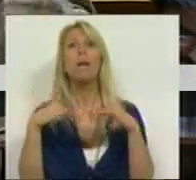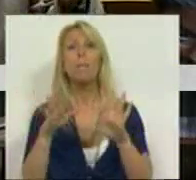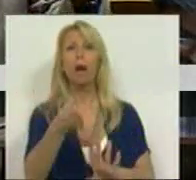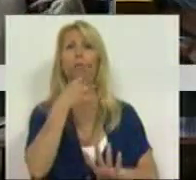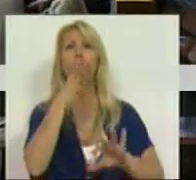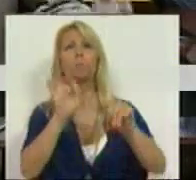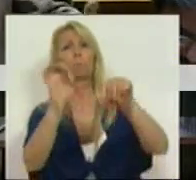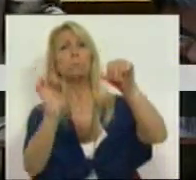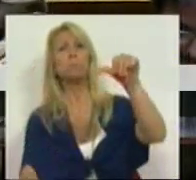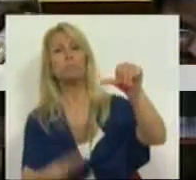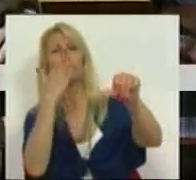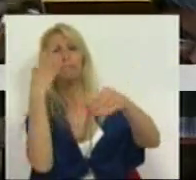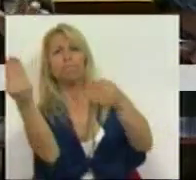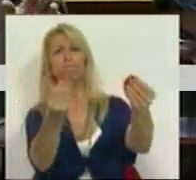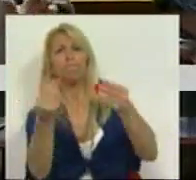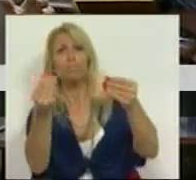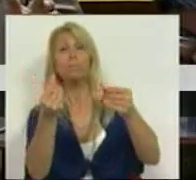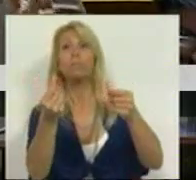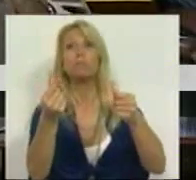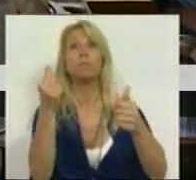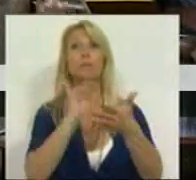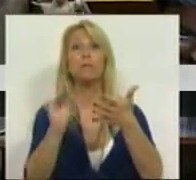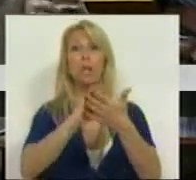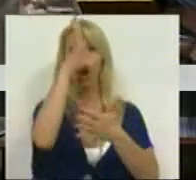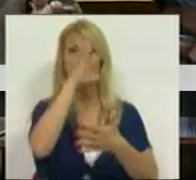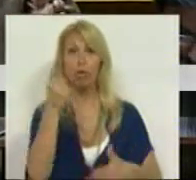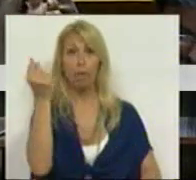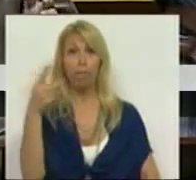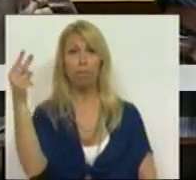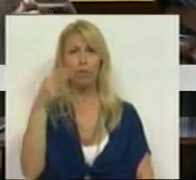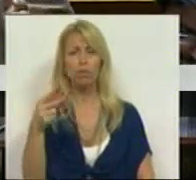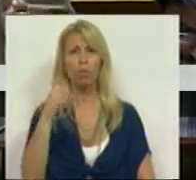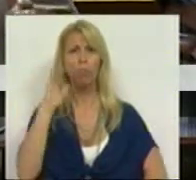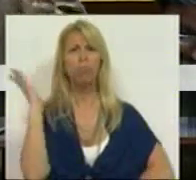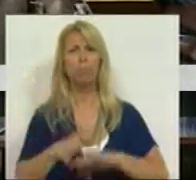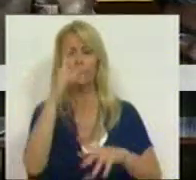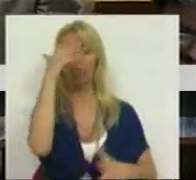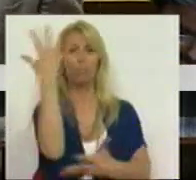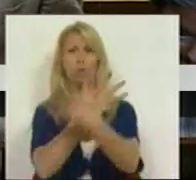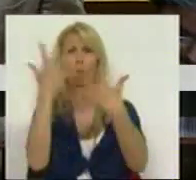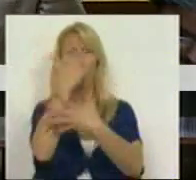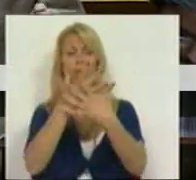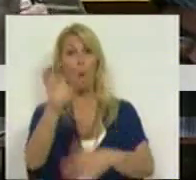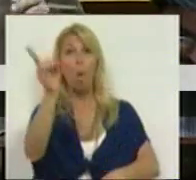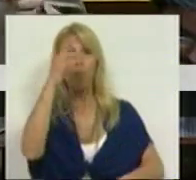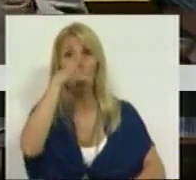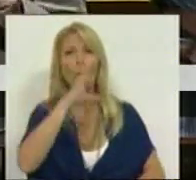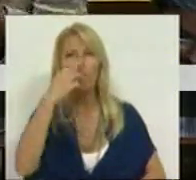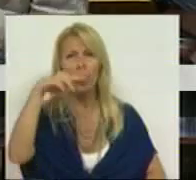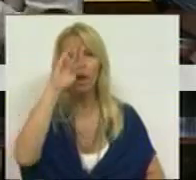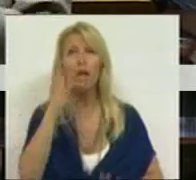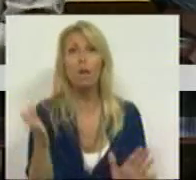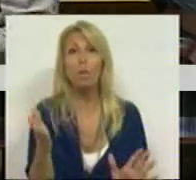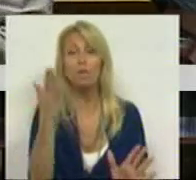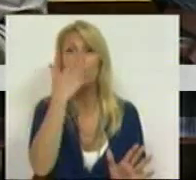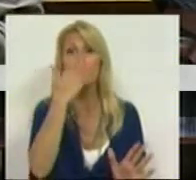fosse o Secretário de Estado do Tesouro. Nós até confundimos em determinado momento se o Governo não se tinha enganado, se ao querer